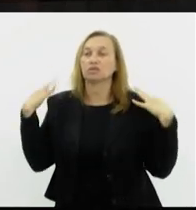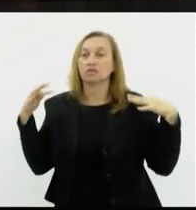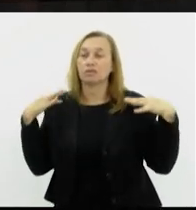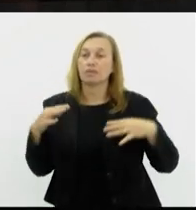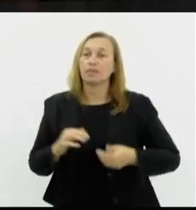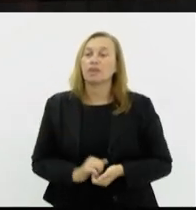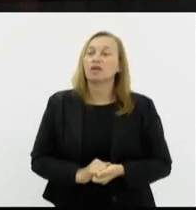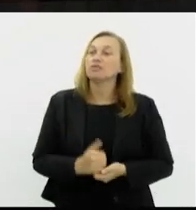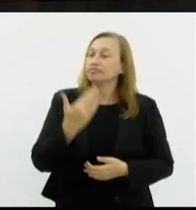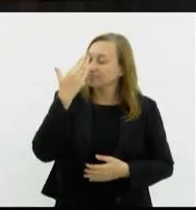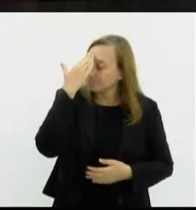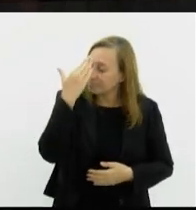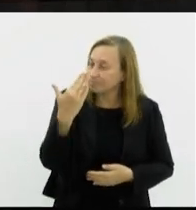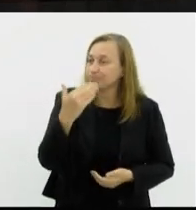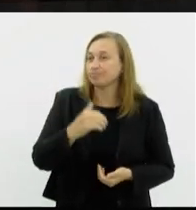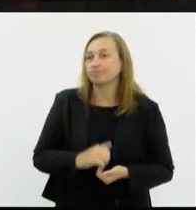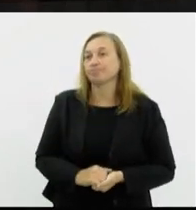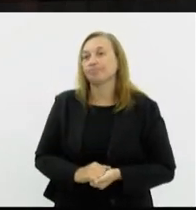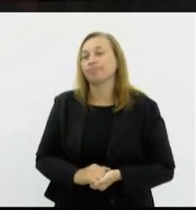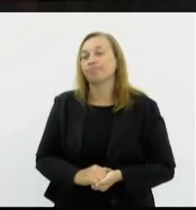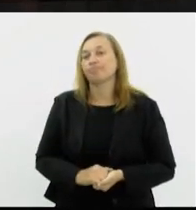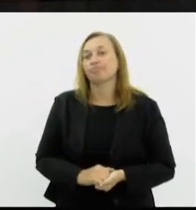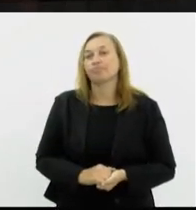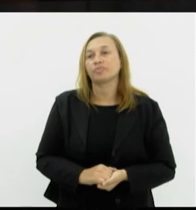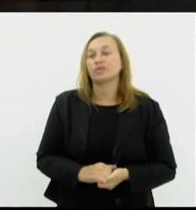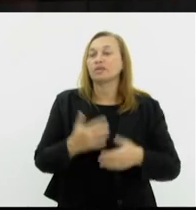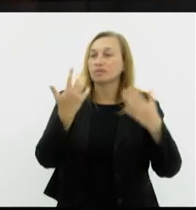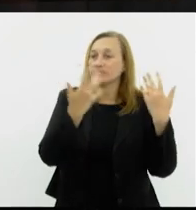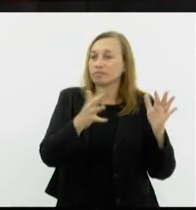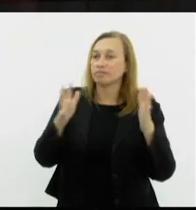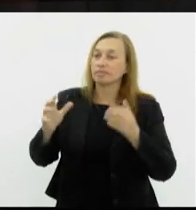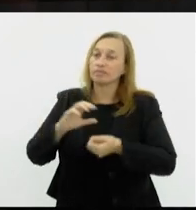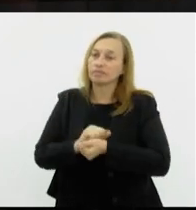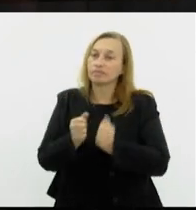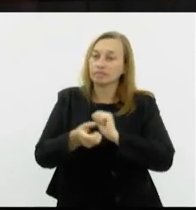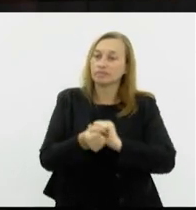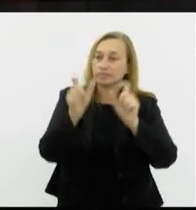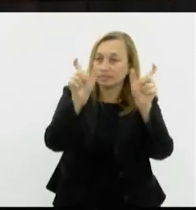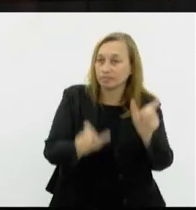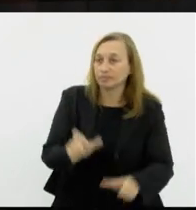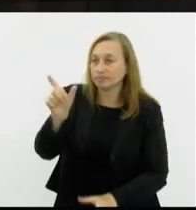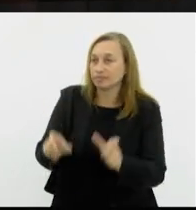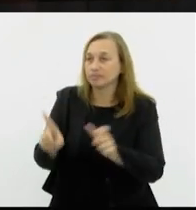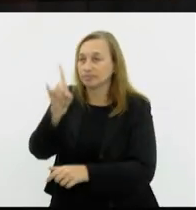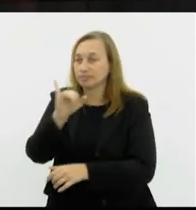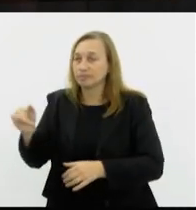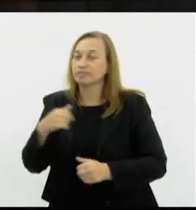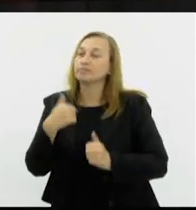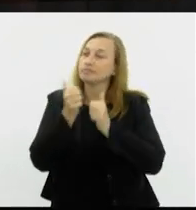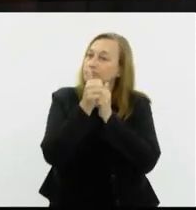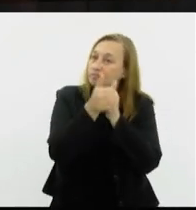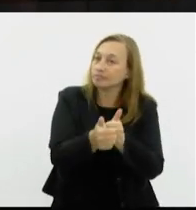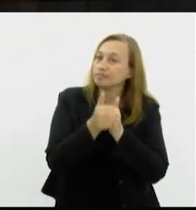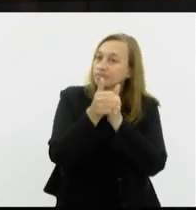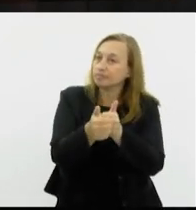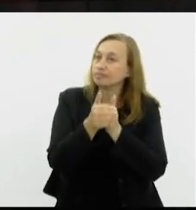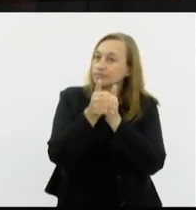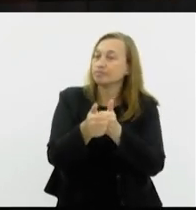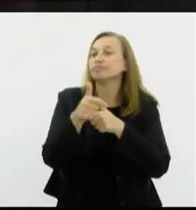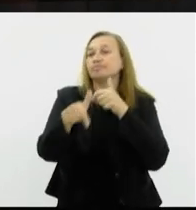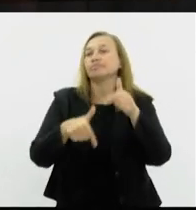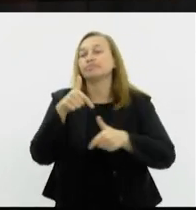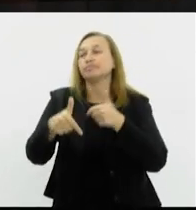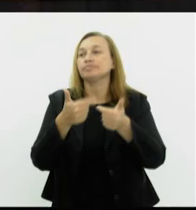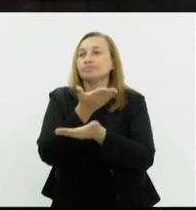mais, agradecer e felicitar os nossos artesãos pelo seu dia, dizer que eu sigo aqui acompanhando o trabalho